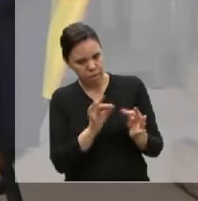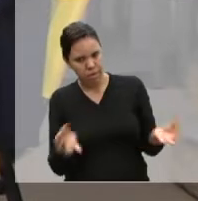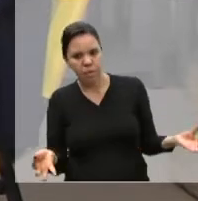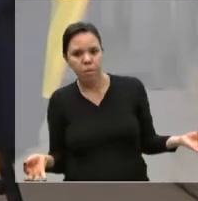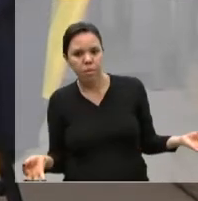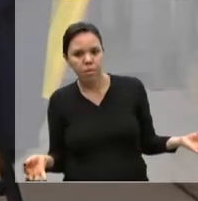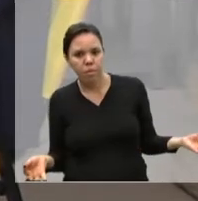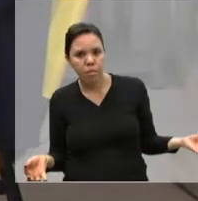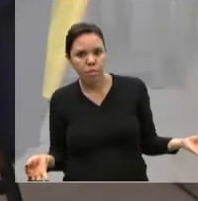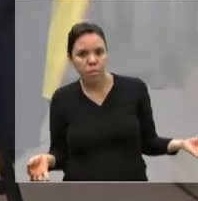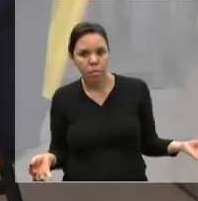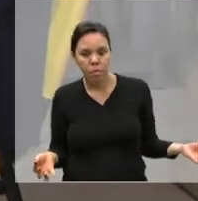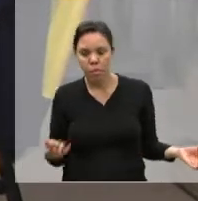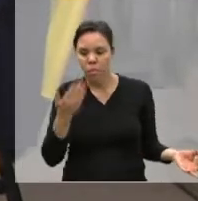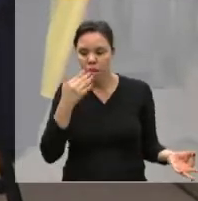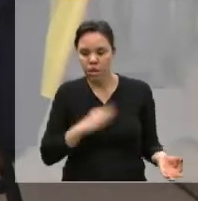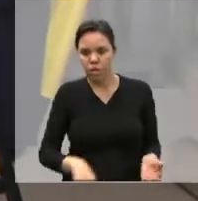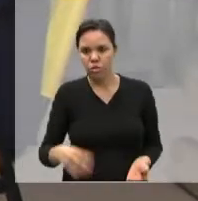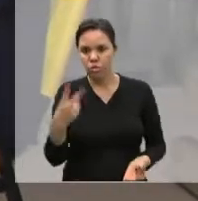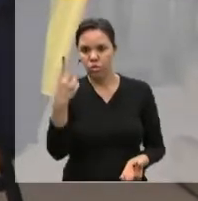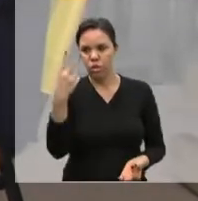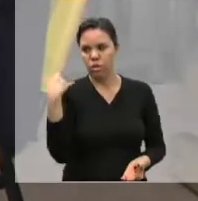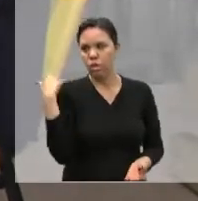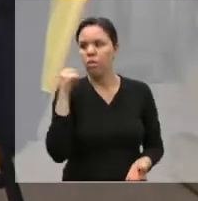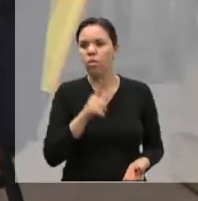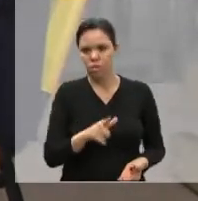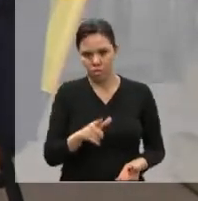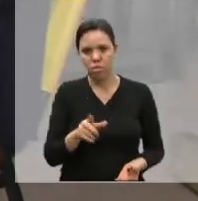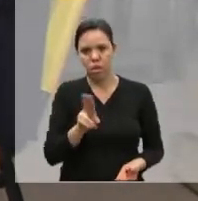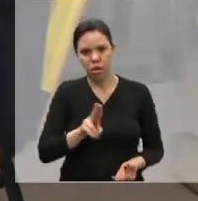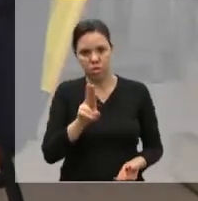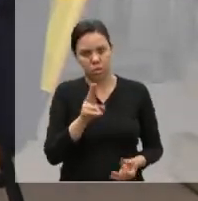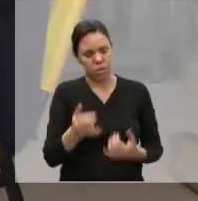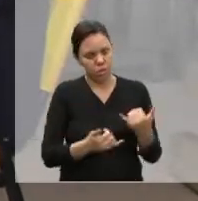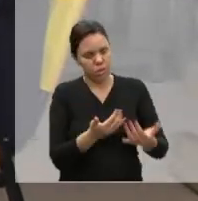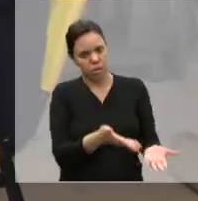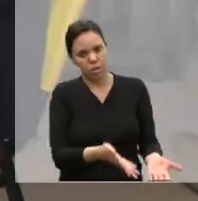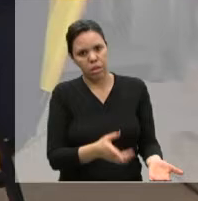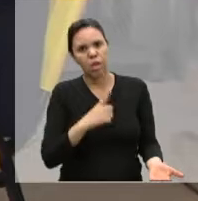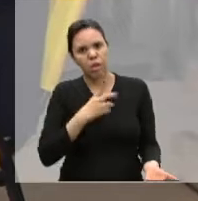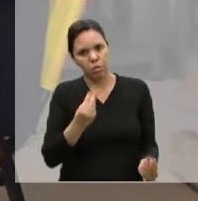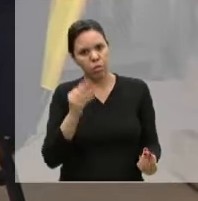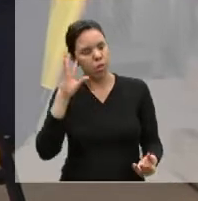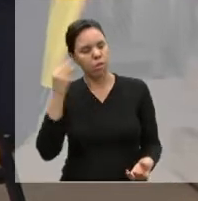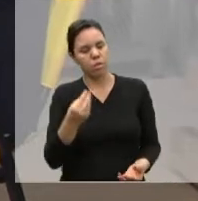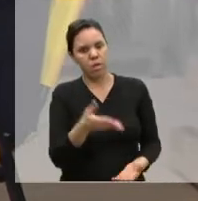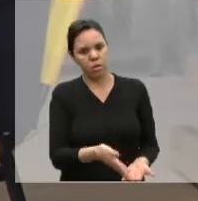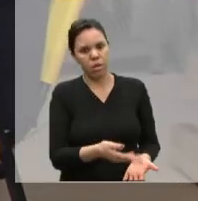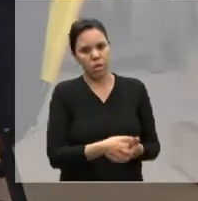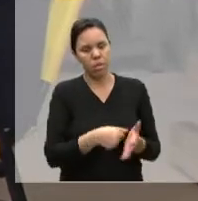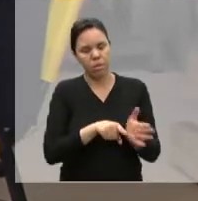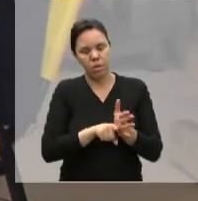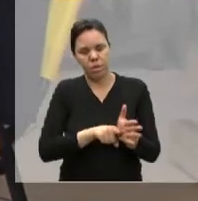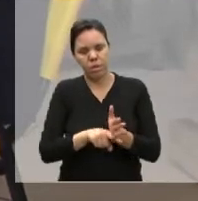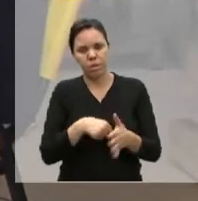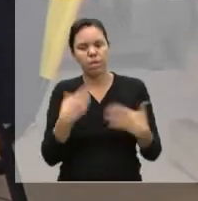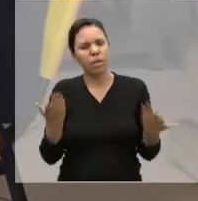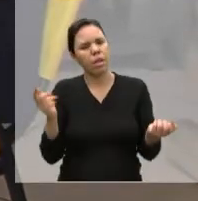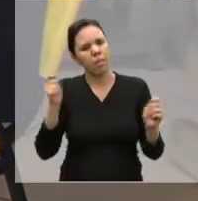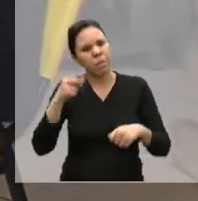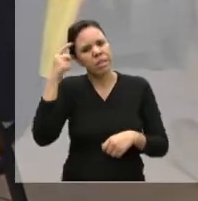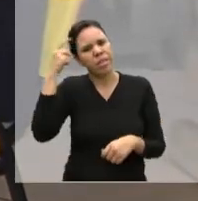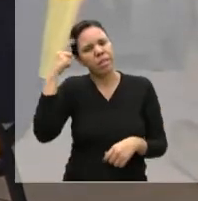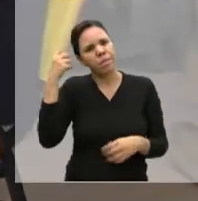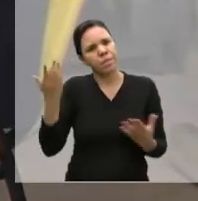2 anos mexe. Consegue mexer. Brinca. Mas tem muito conhecimento ali envolvido, né? Muita pesquisa. Dá para pensar o mundo de hoje sem a